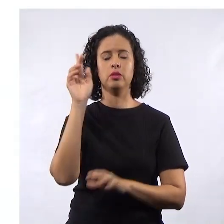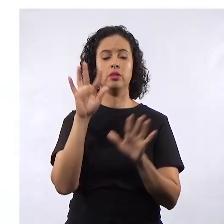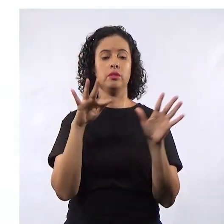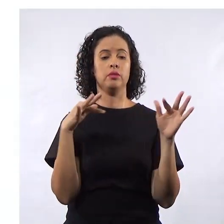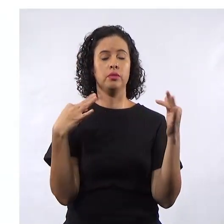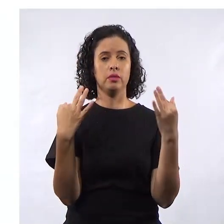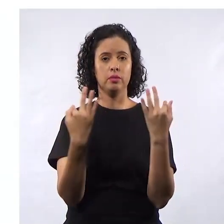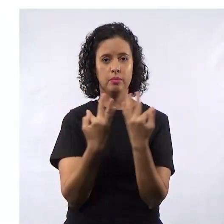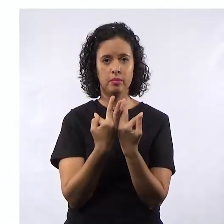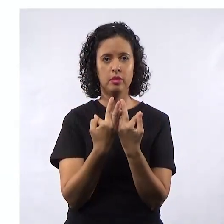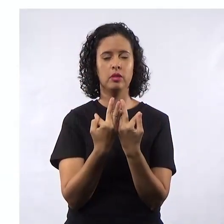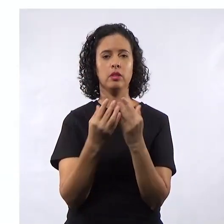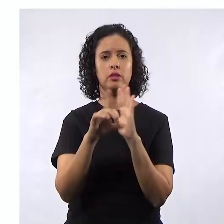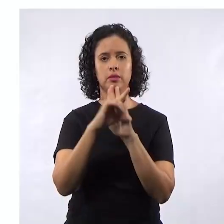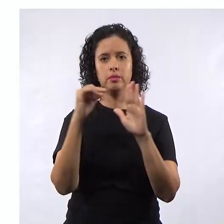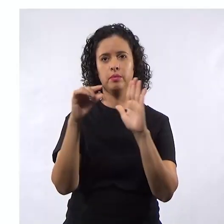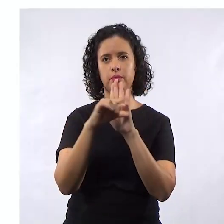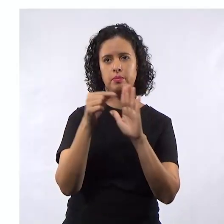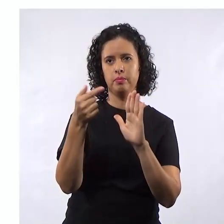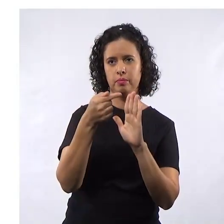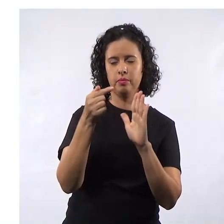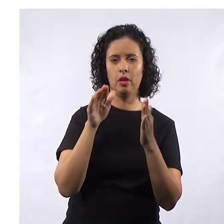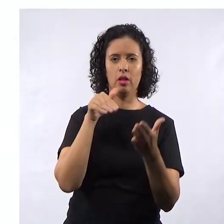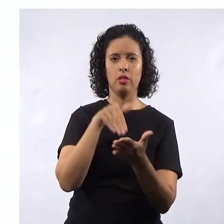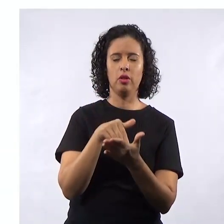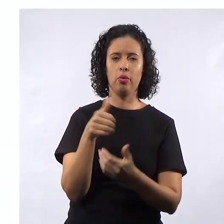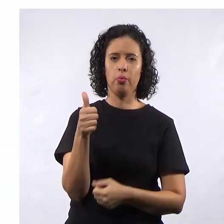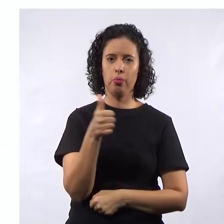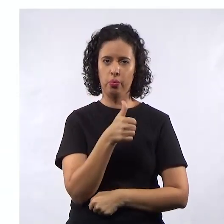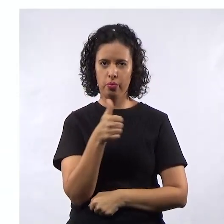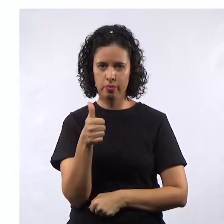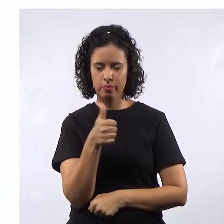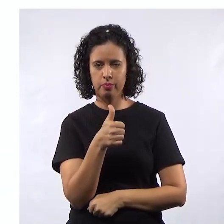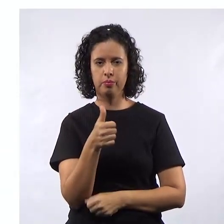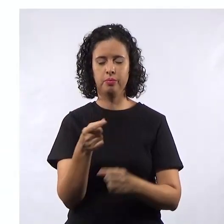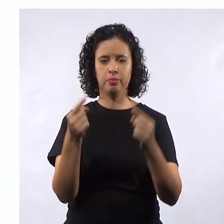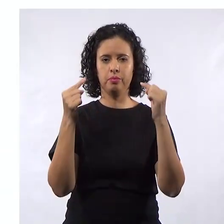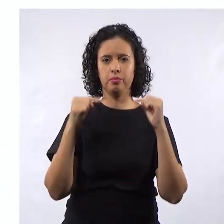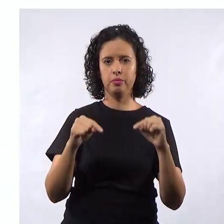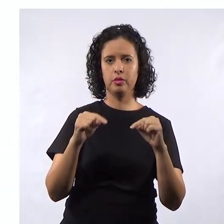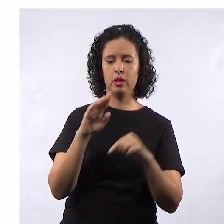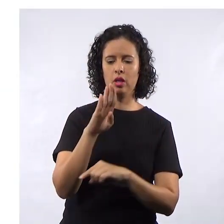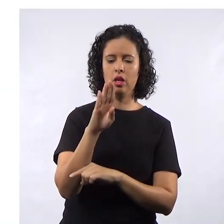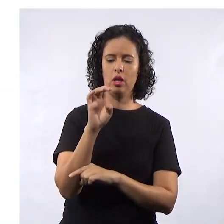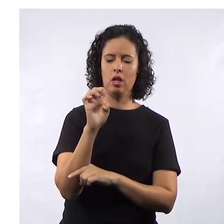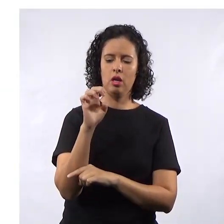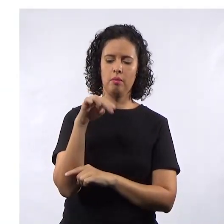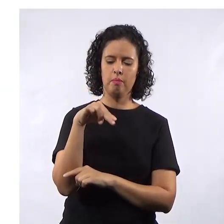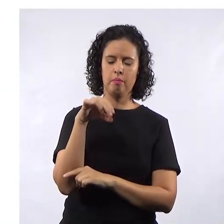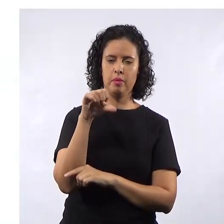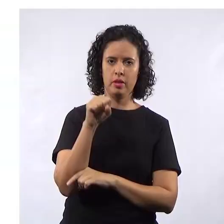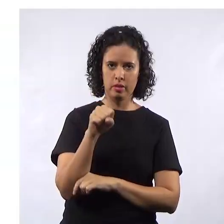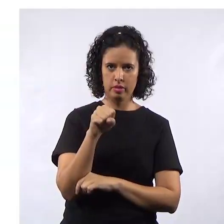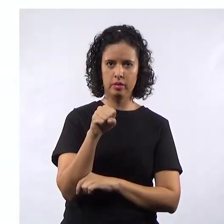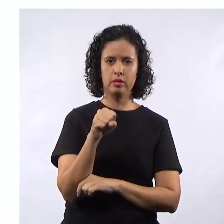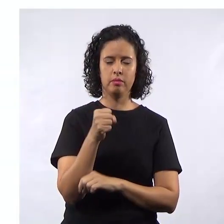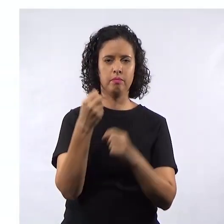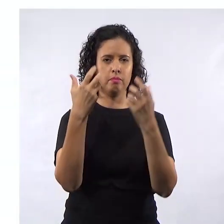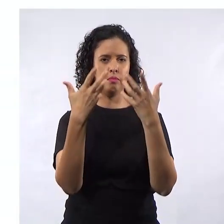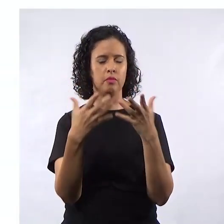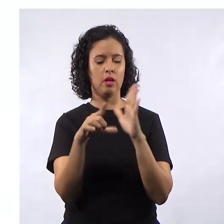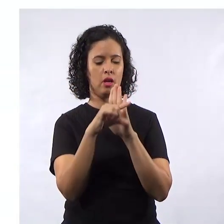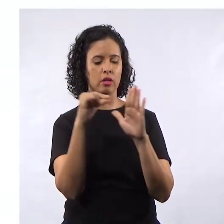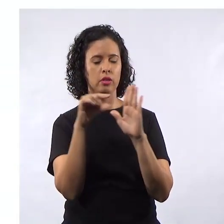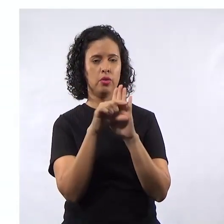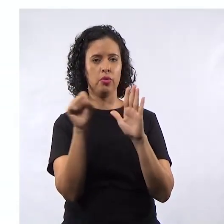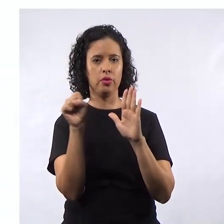família, ela vai do artigo 7º até o 11. Quando ela vai tratar dos bens, ela fala sobre o artigo, lá no artigo